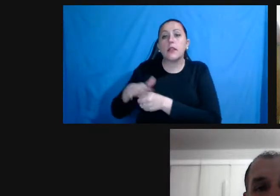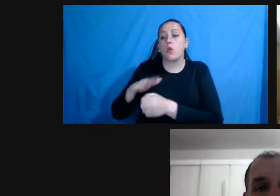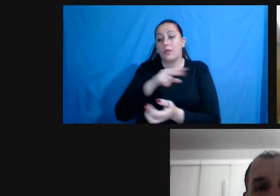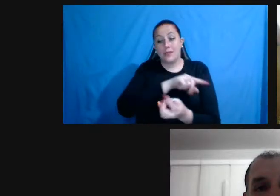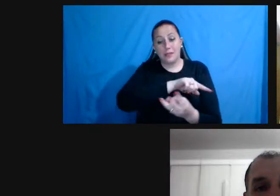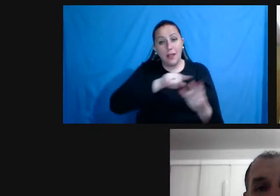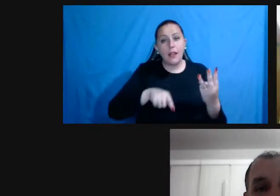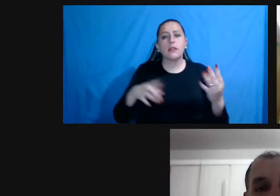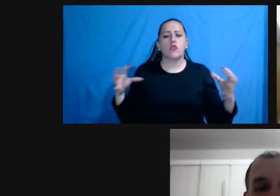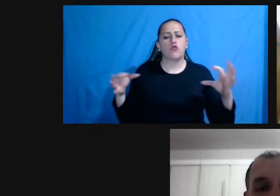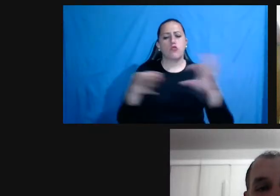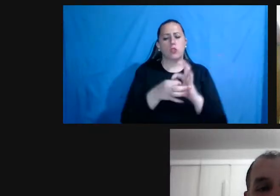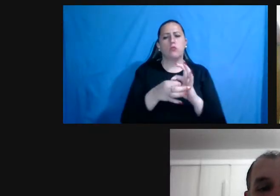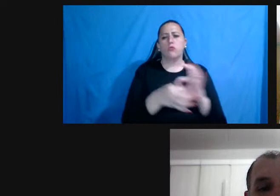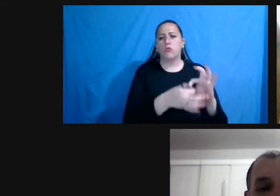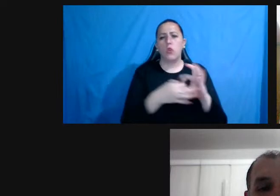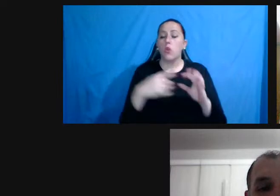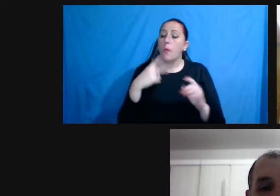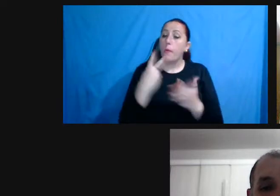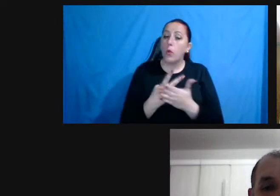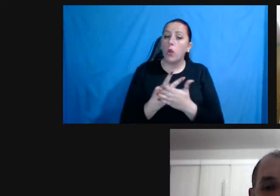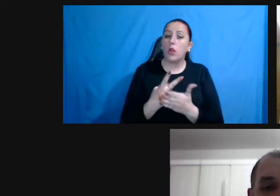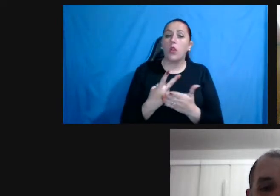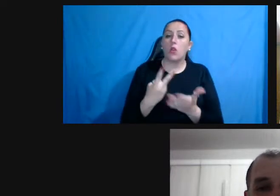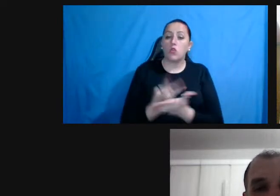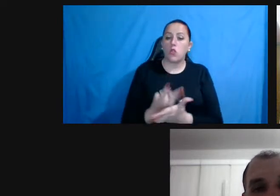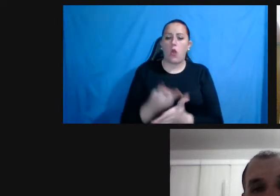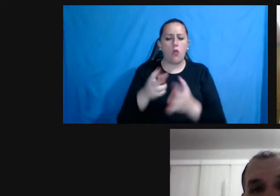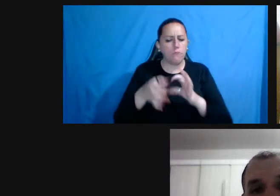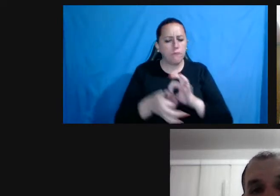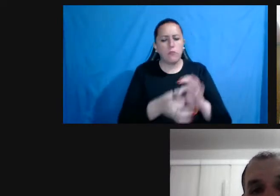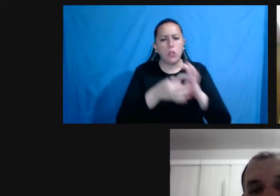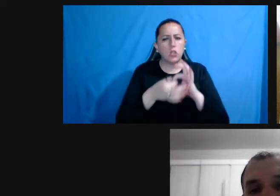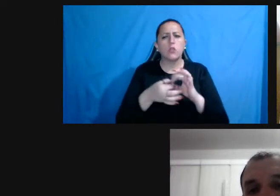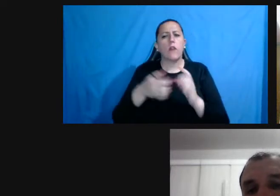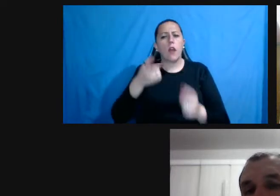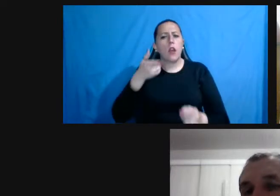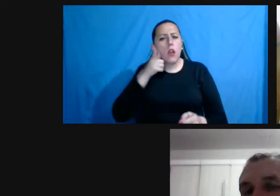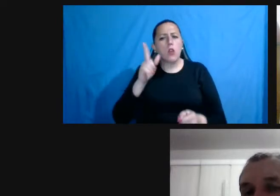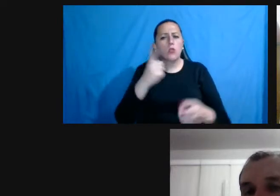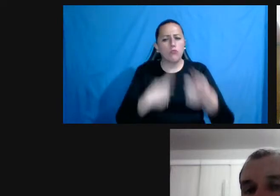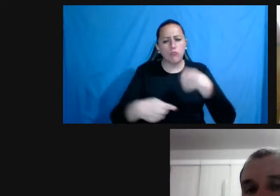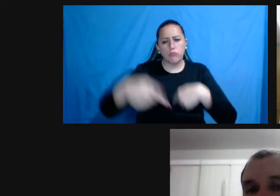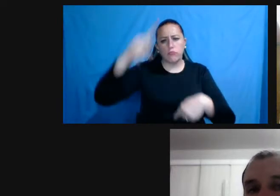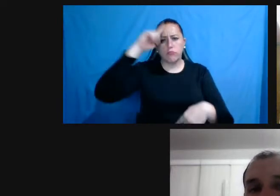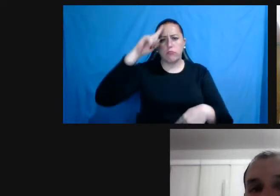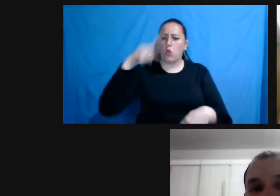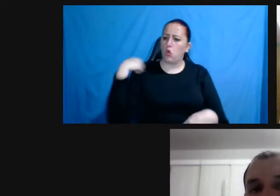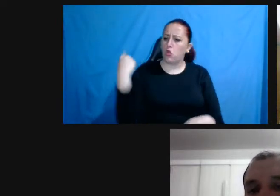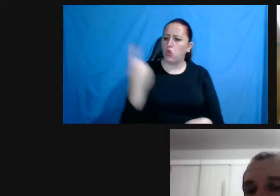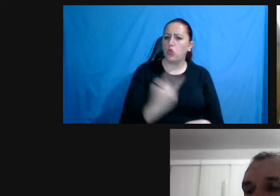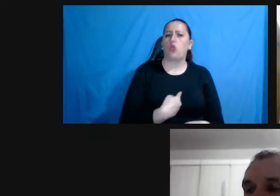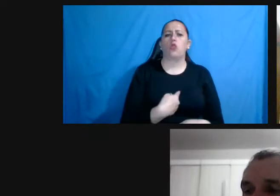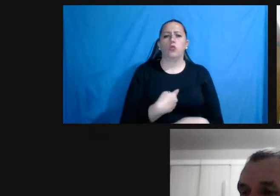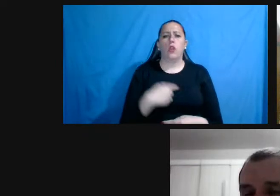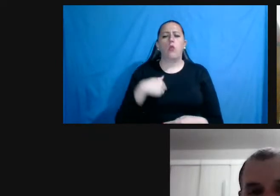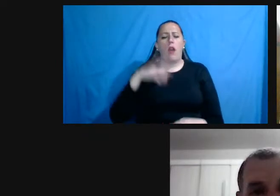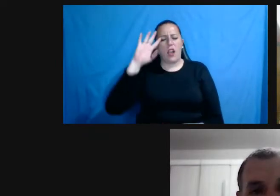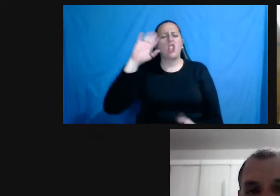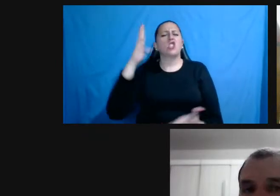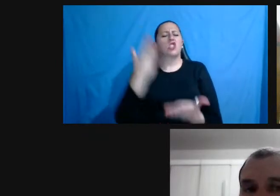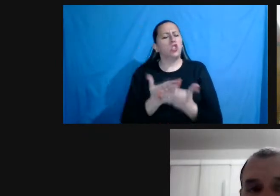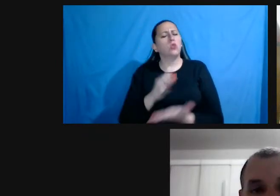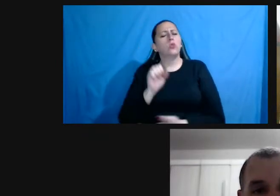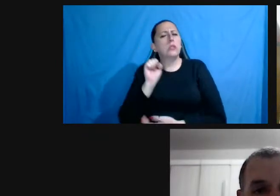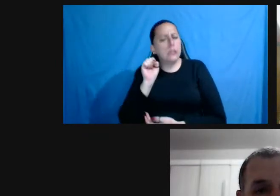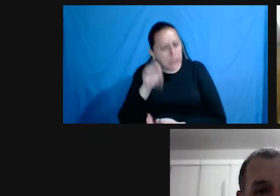assim, unidos, fortes, que a gente vai enfrentar esse vendaval que está nos assolando. Eu tenho muita convicção, a partir